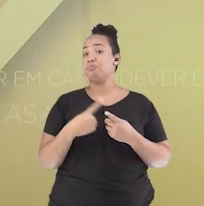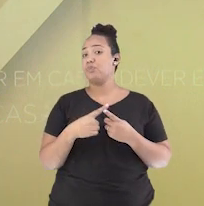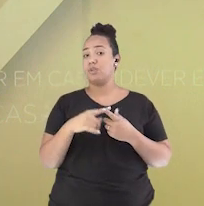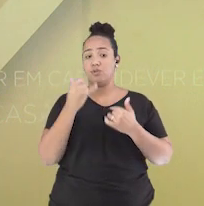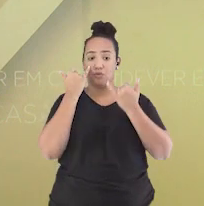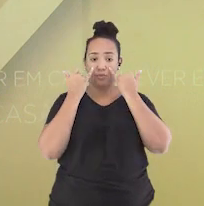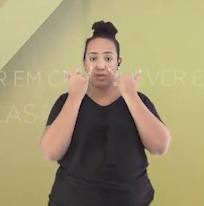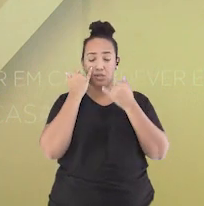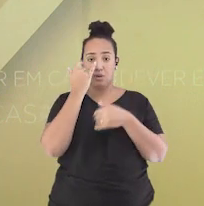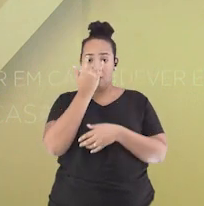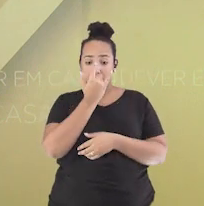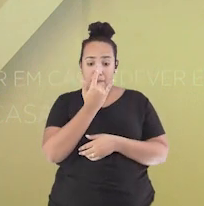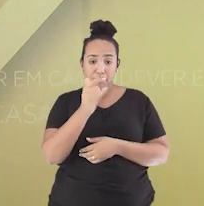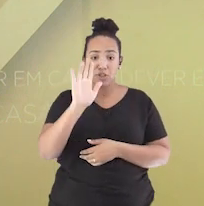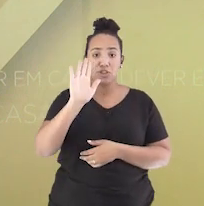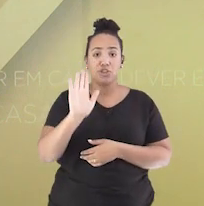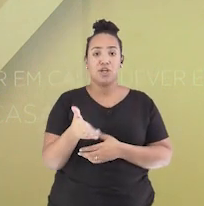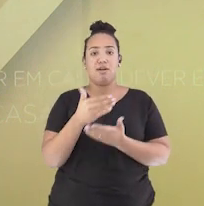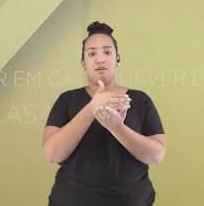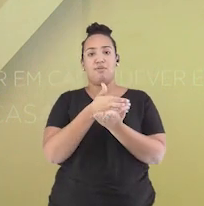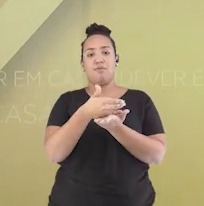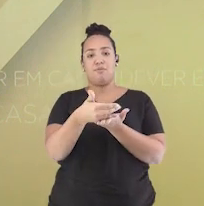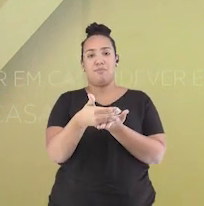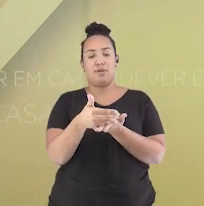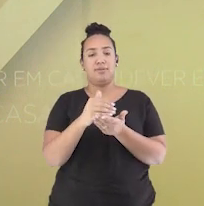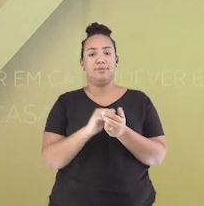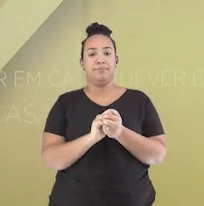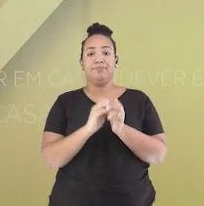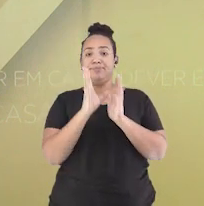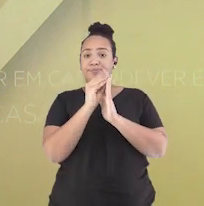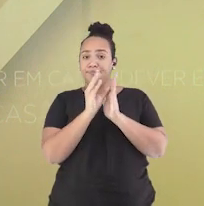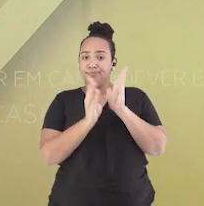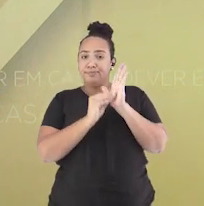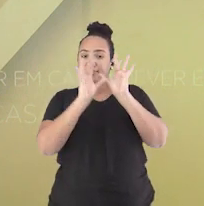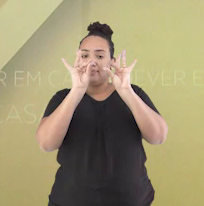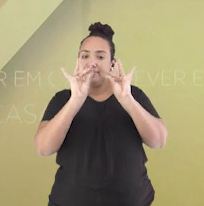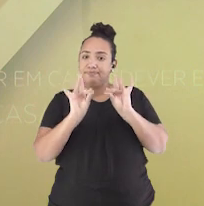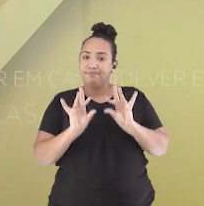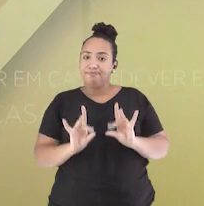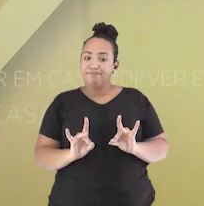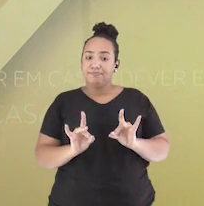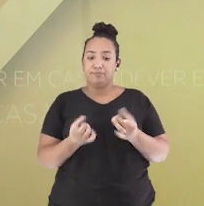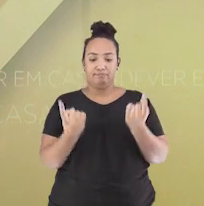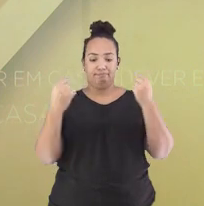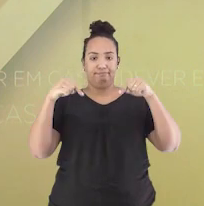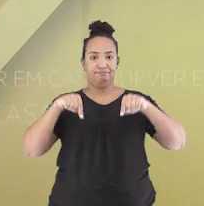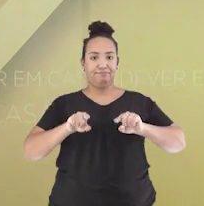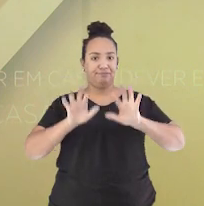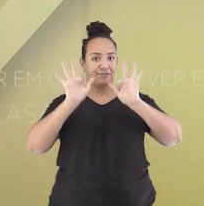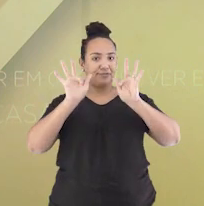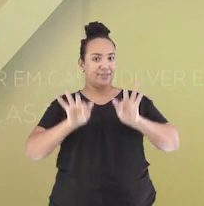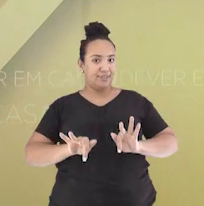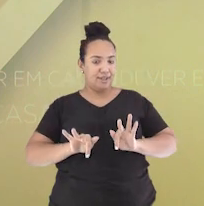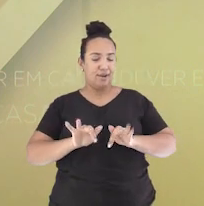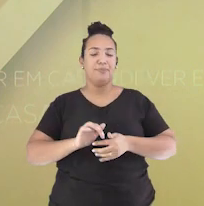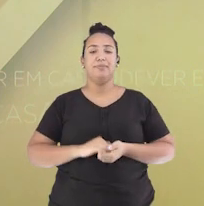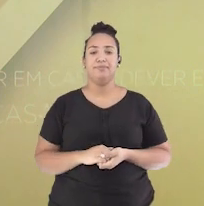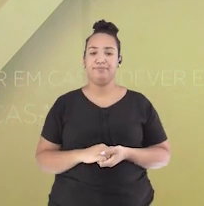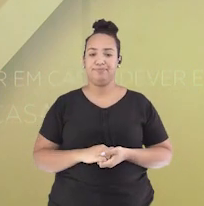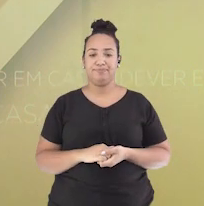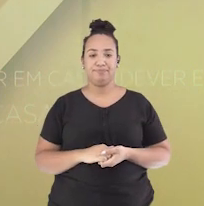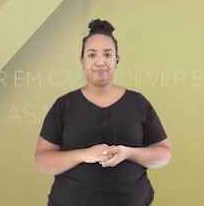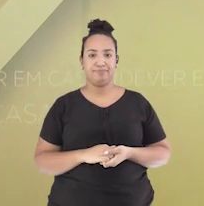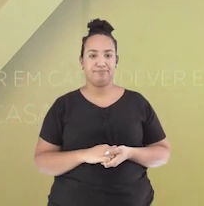estão escritas logo no início. E o conteúdo mais específico e detalhado fica na ponta da pirâmide, ou seja, no final do texto.